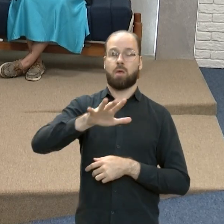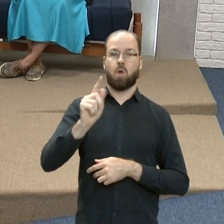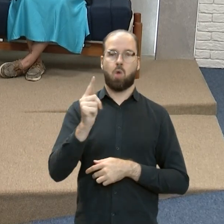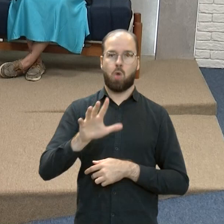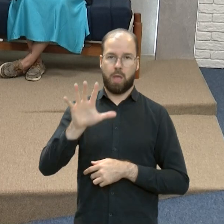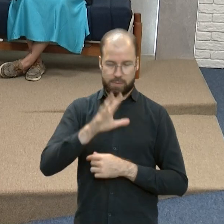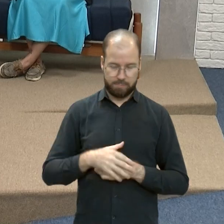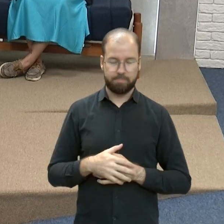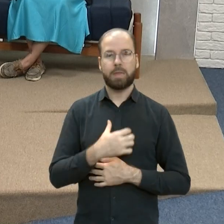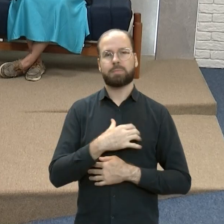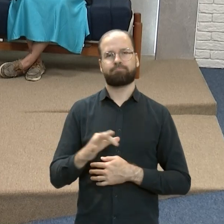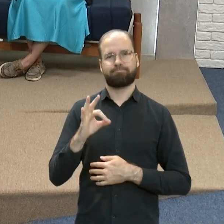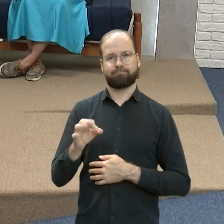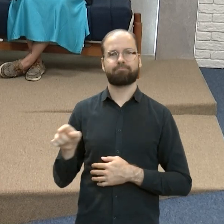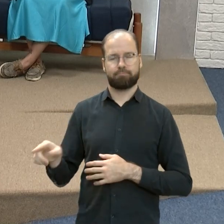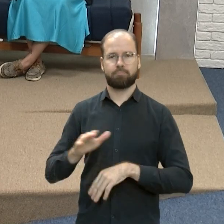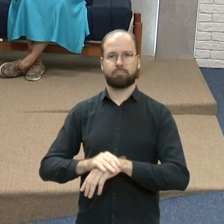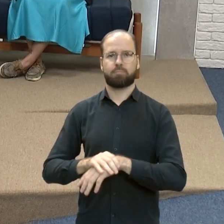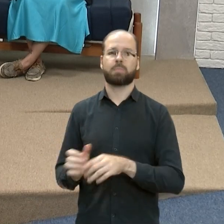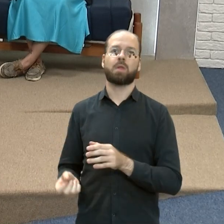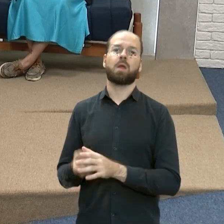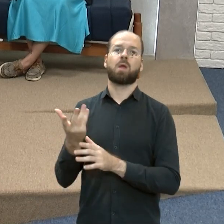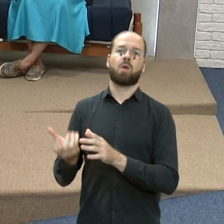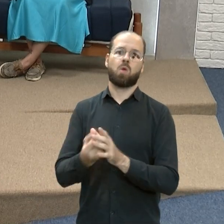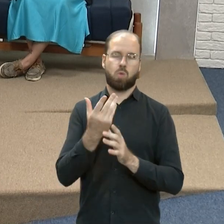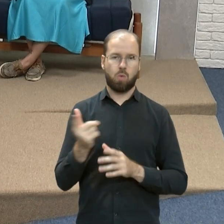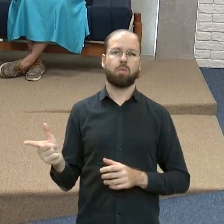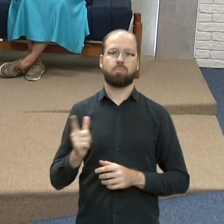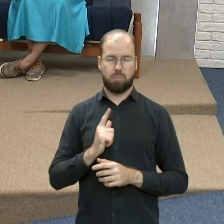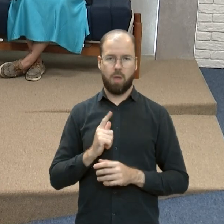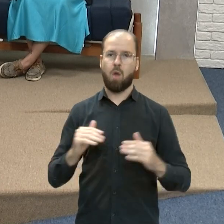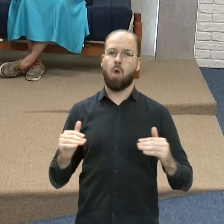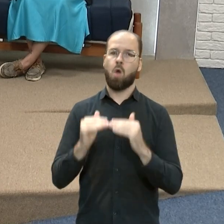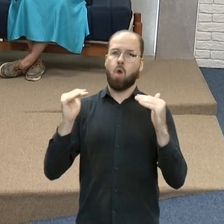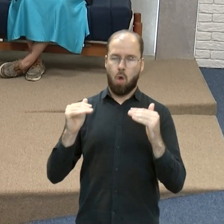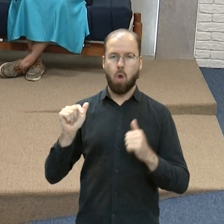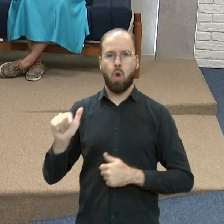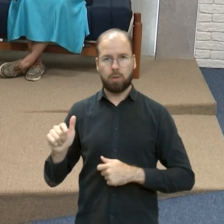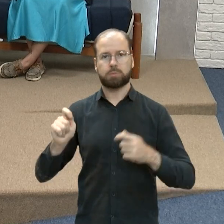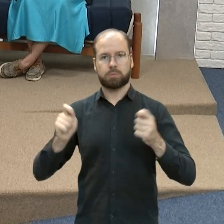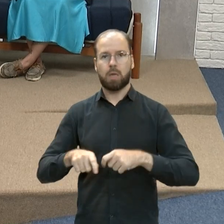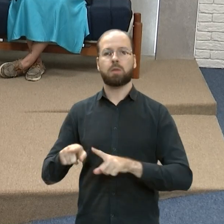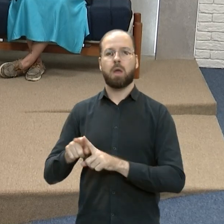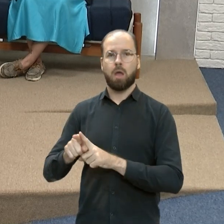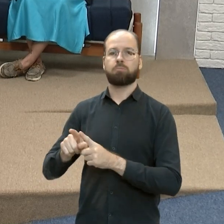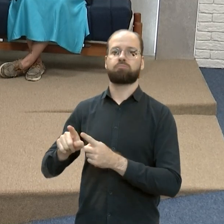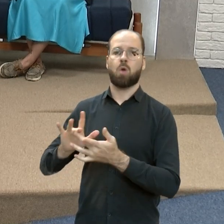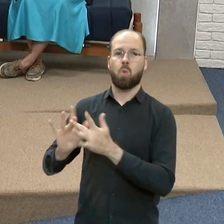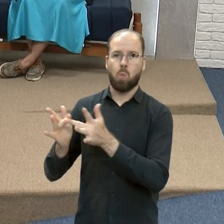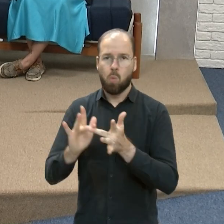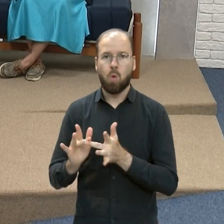dúvida, ela criou, né, porque ela tinha uma compatibilidade, uma rede com